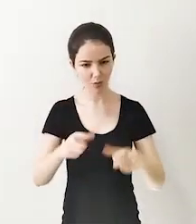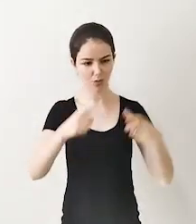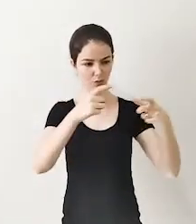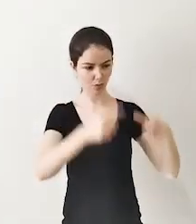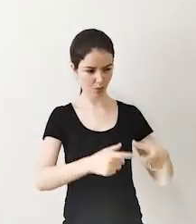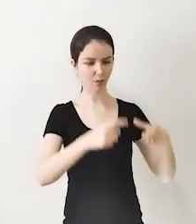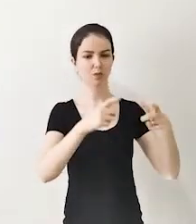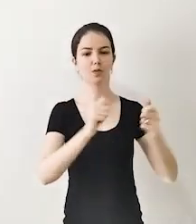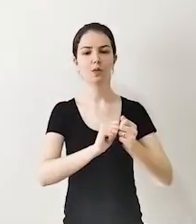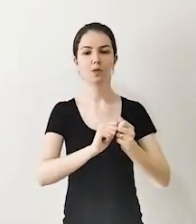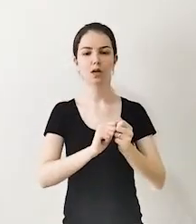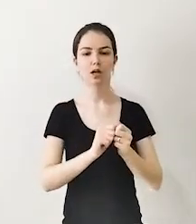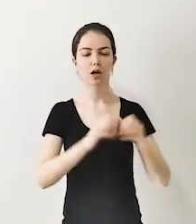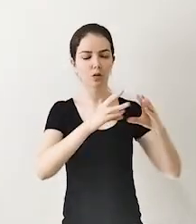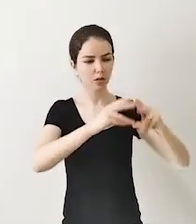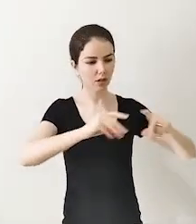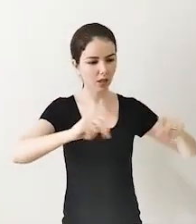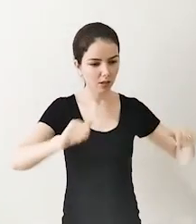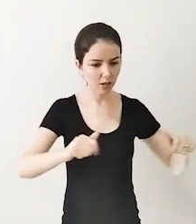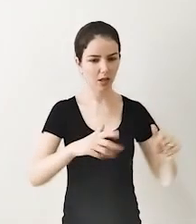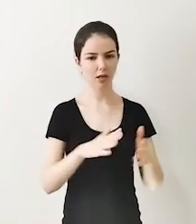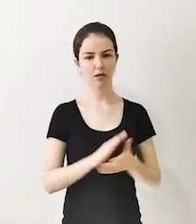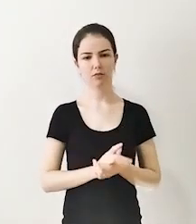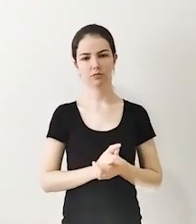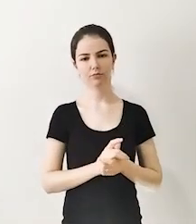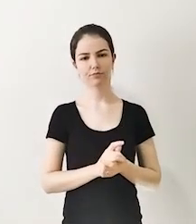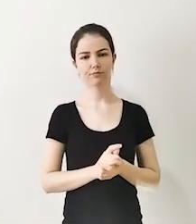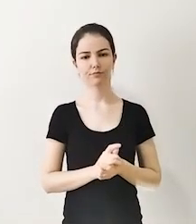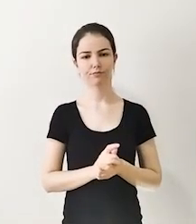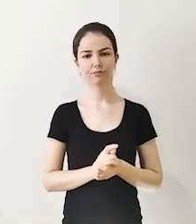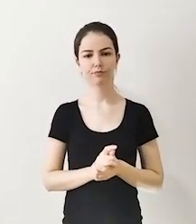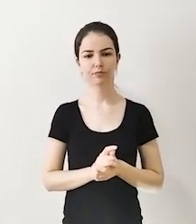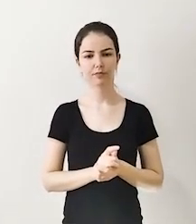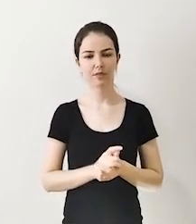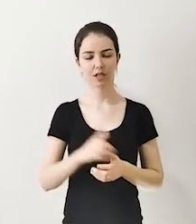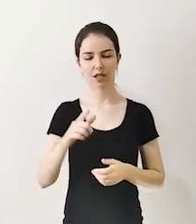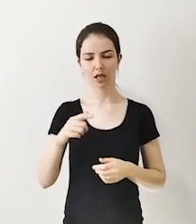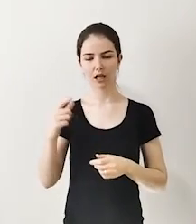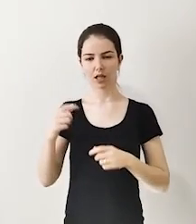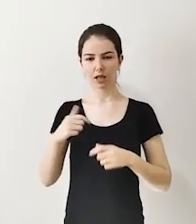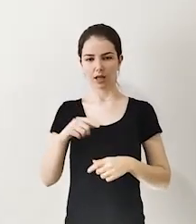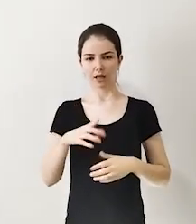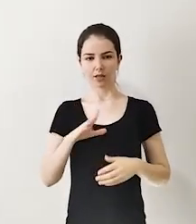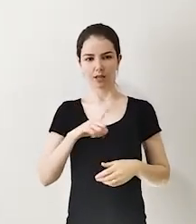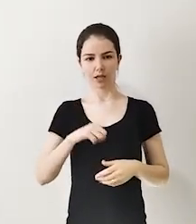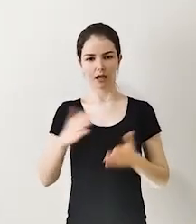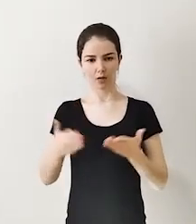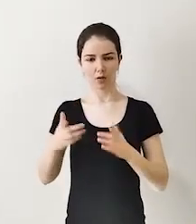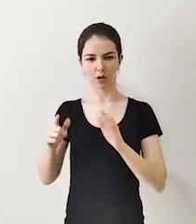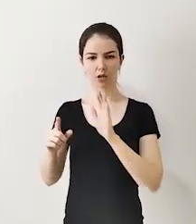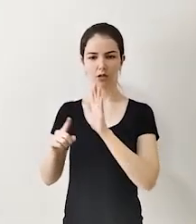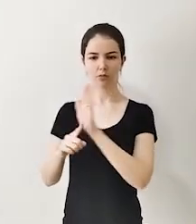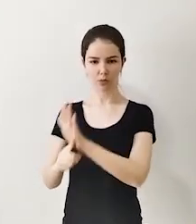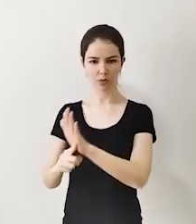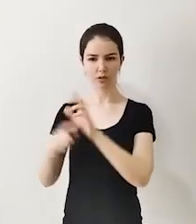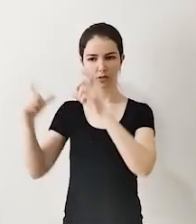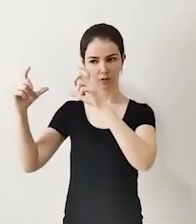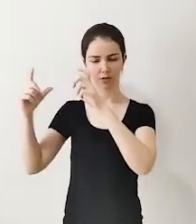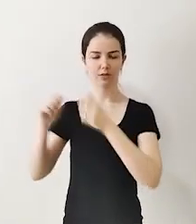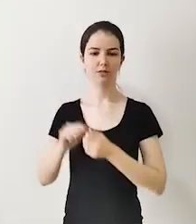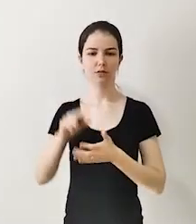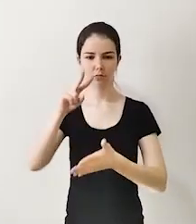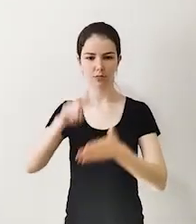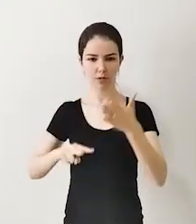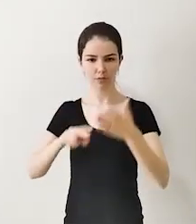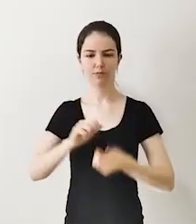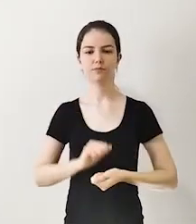os hábitos, né, que a galera tinha aqui. Então aqui, ó, tem um trechinho, ó. A feição deles é serem pardos, maneira de avermelhados,